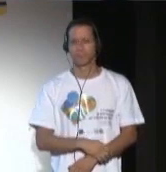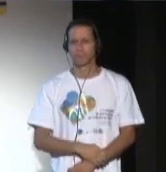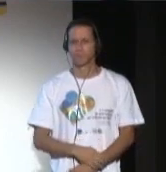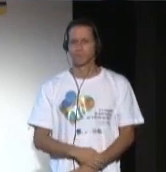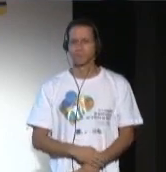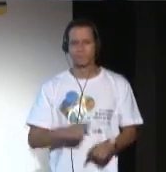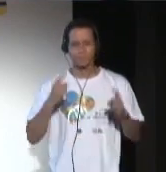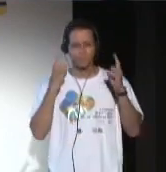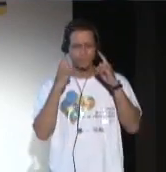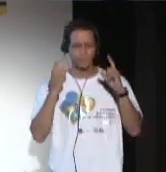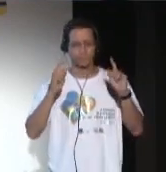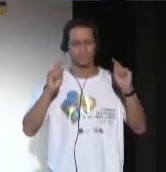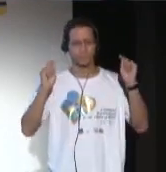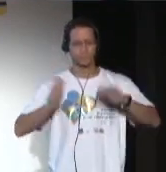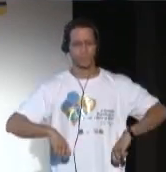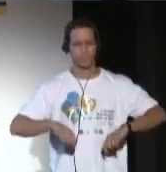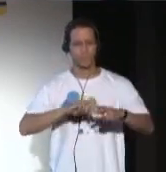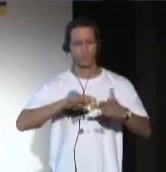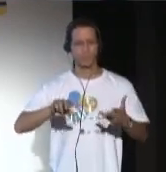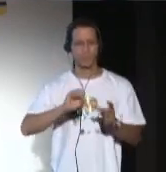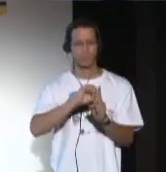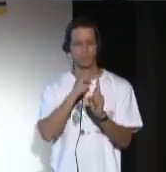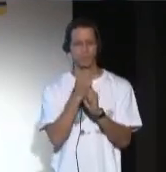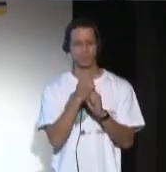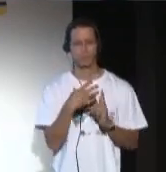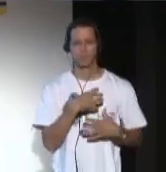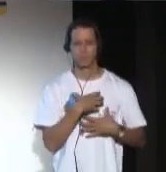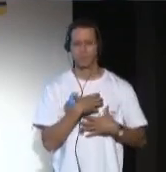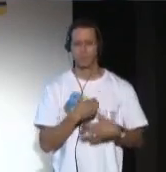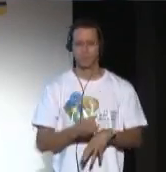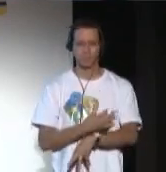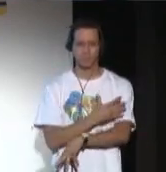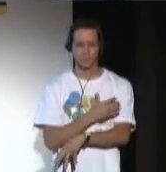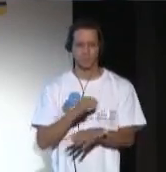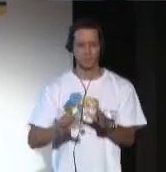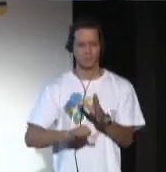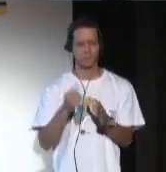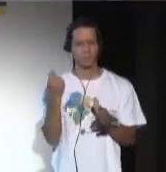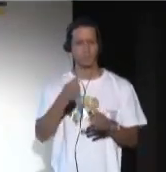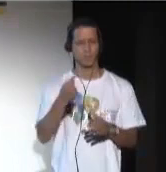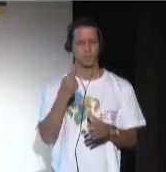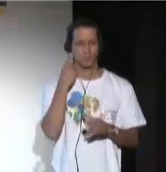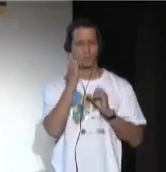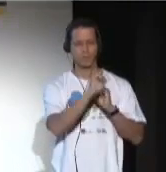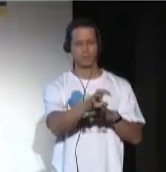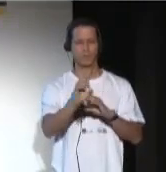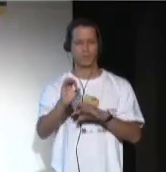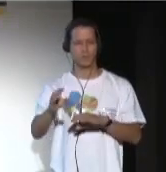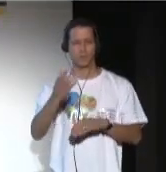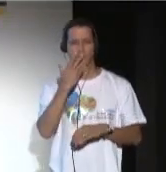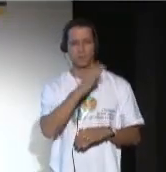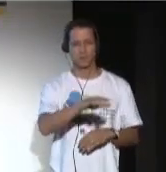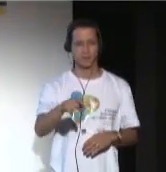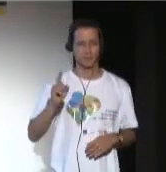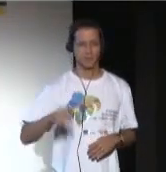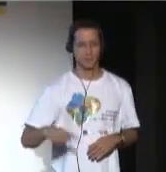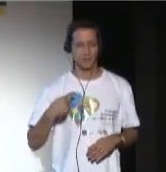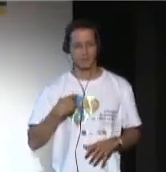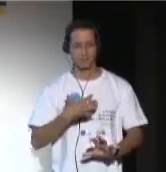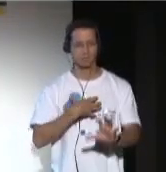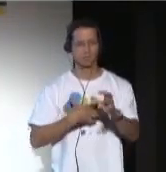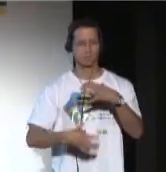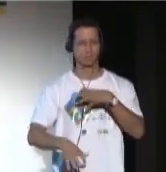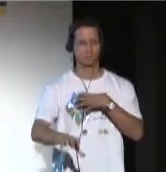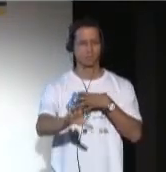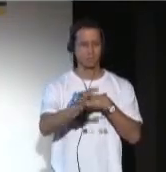nas competências socioemocionais, a primeira coisa que nós precisamos ensinar às crianças é usar a sua